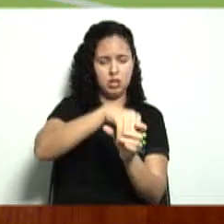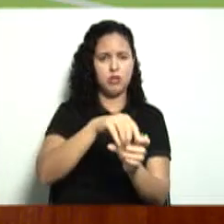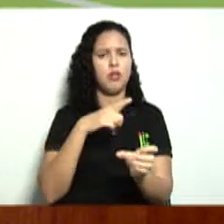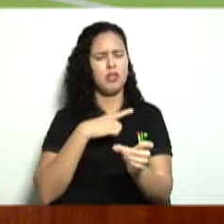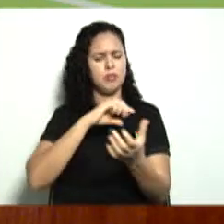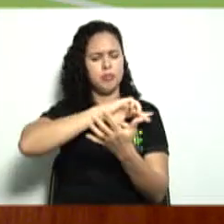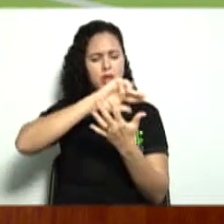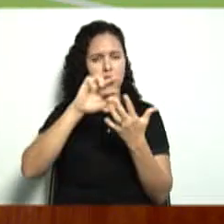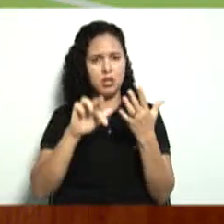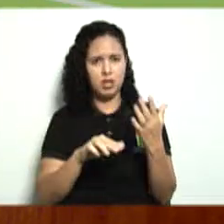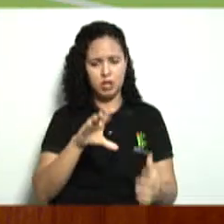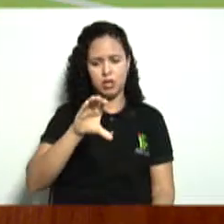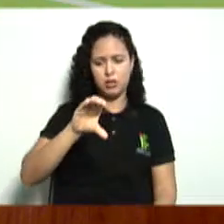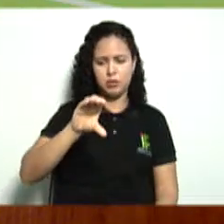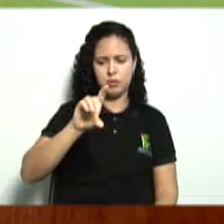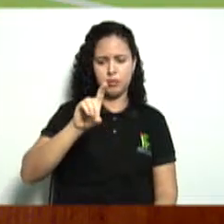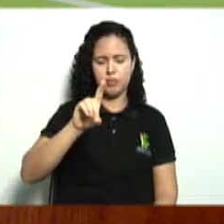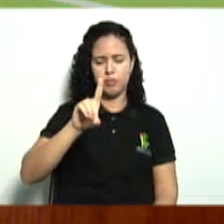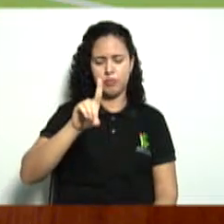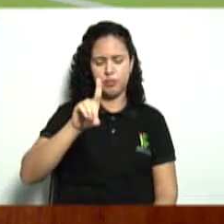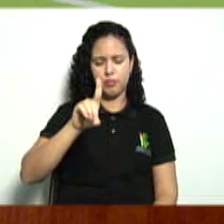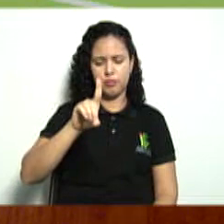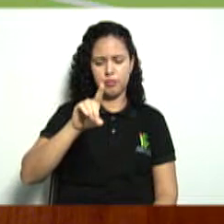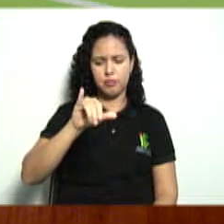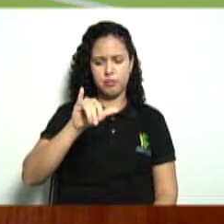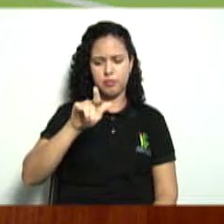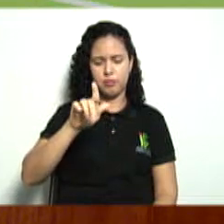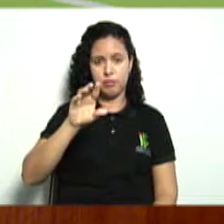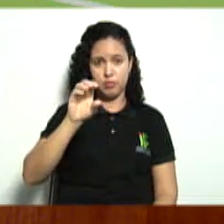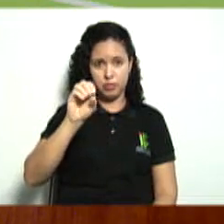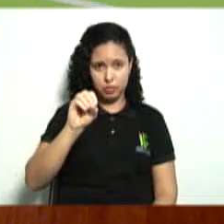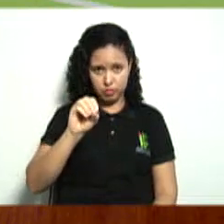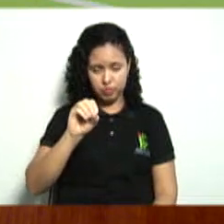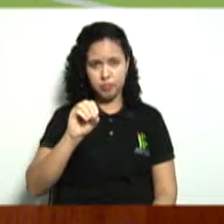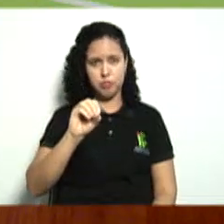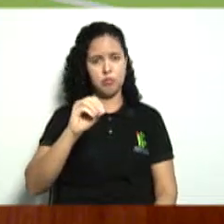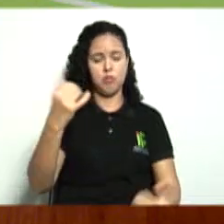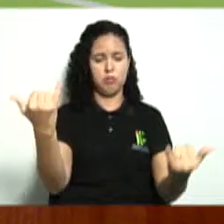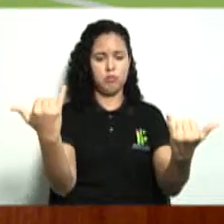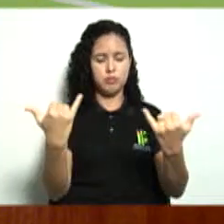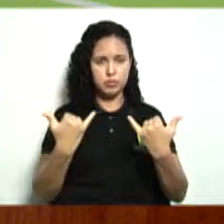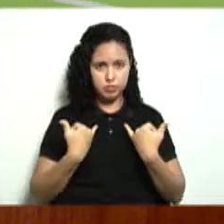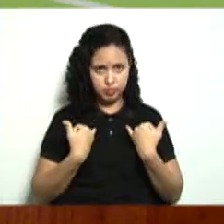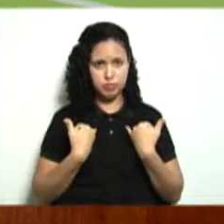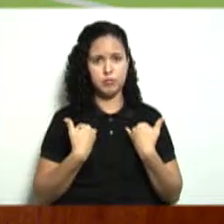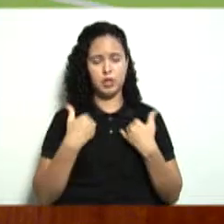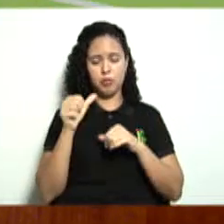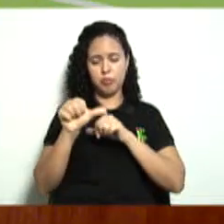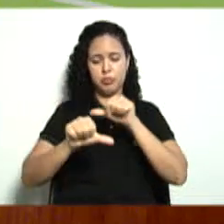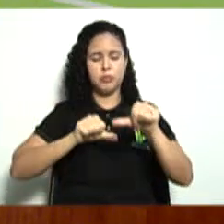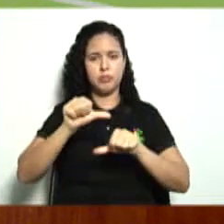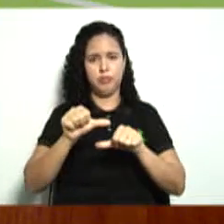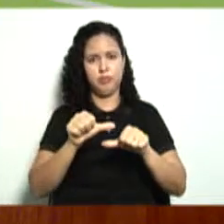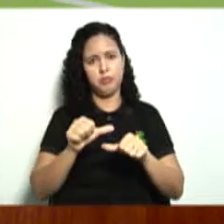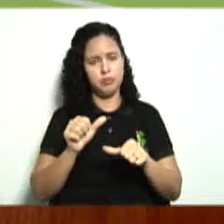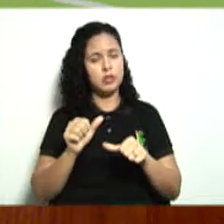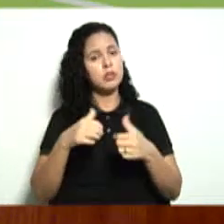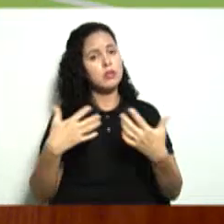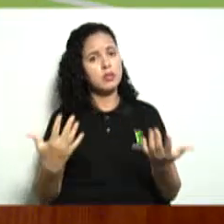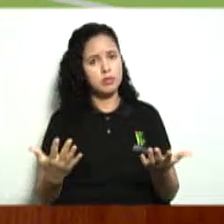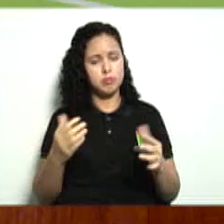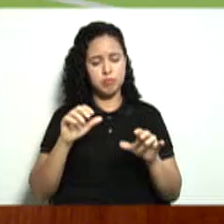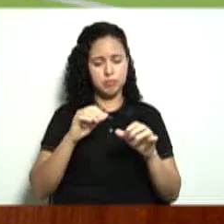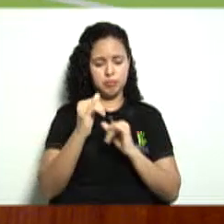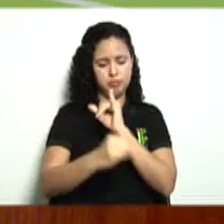são compilados, processados pelo computador e isso é retornado para o usuário de uma forma mais amigável, né? Então você vê o site ali de